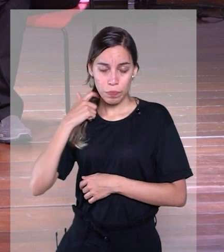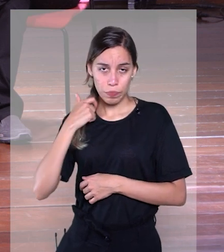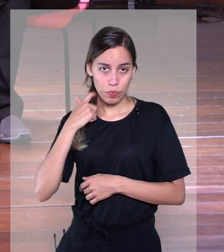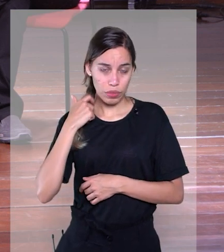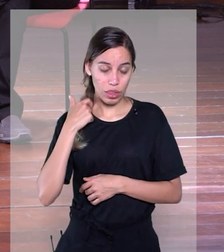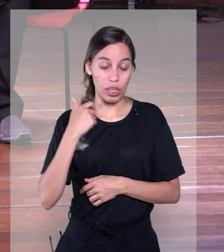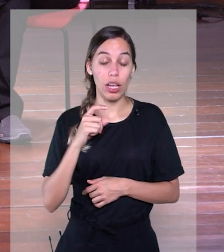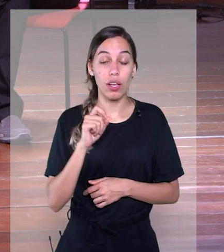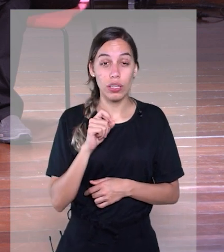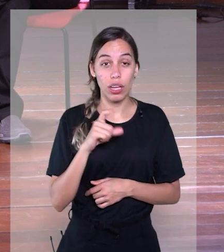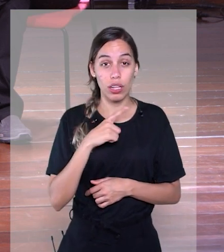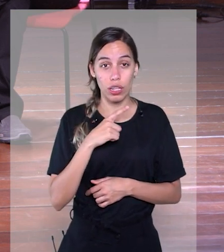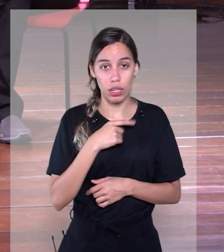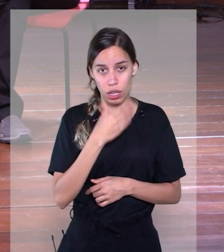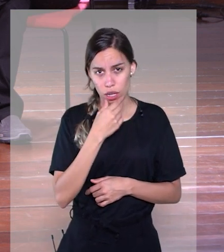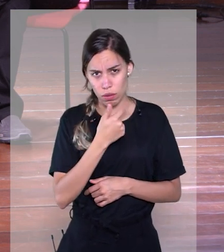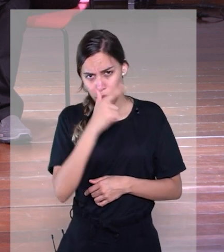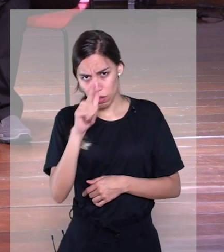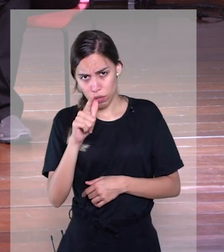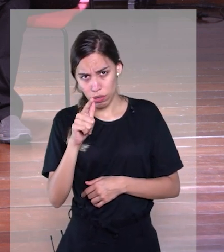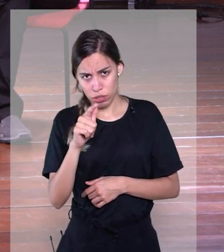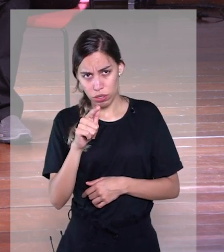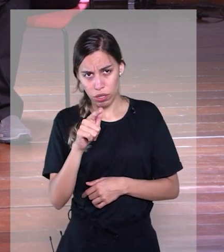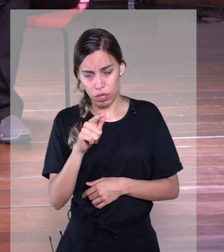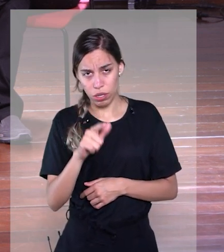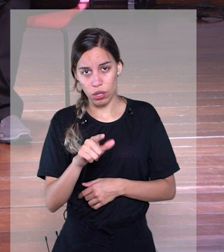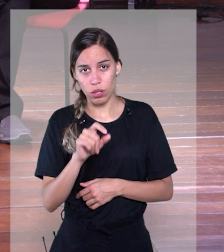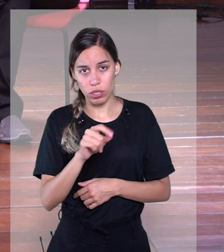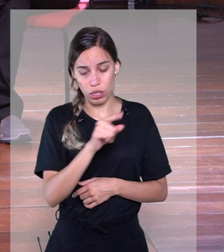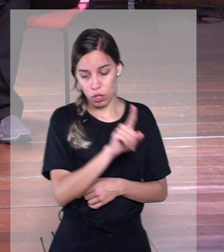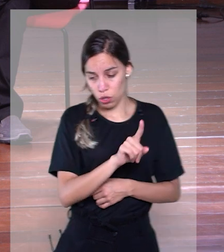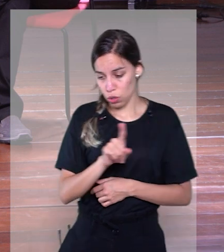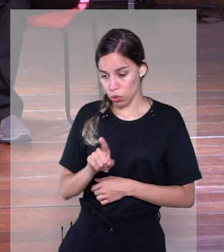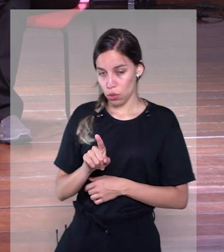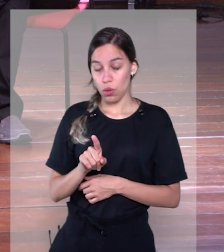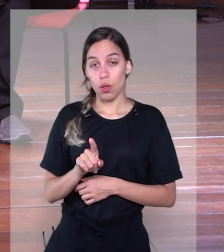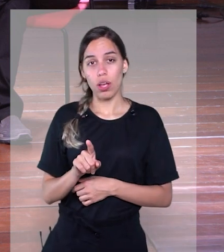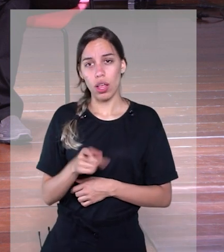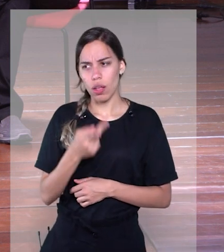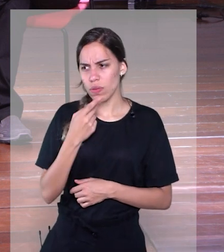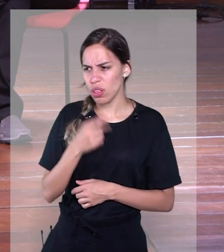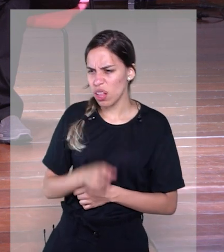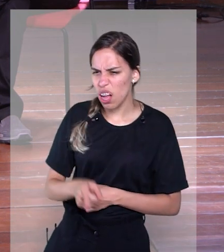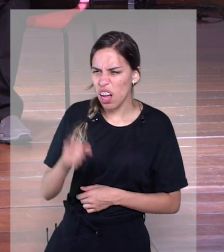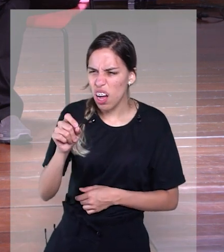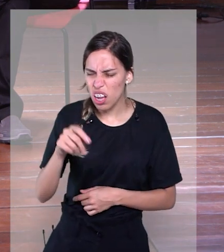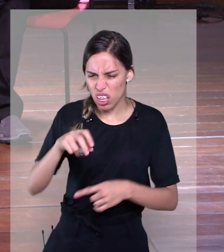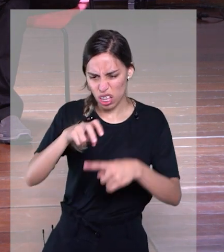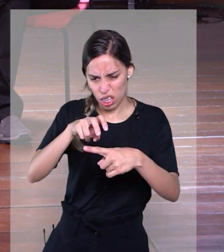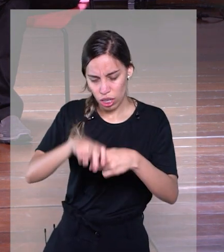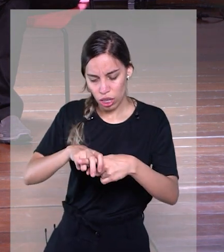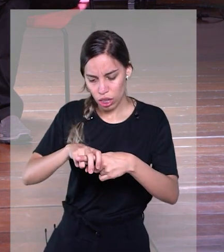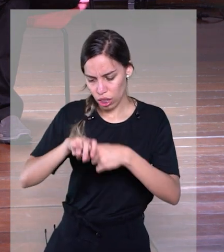onde o Carlos morou, na Rua Conselheiro Lafayette, me telefonou uma vez: olha, isso aí é um absurdo, teu avô de costas para o mar, ele não ia à praia.